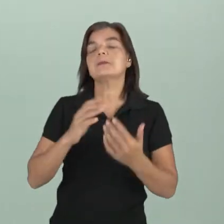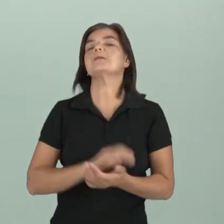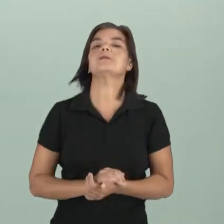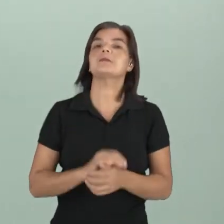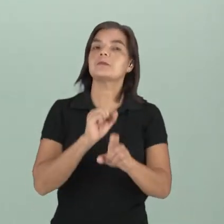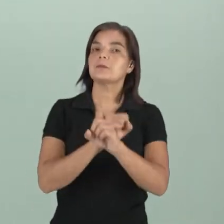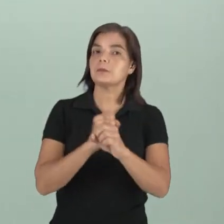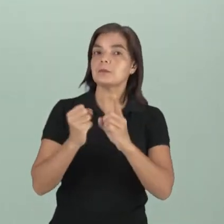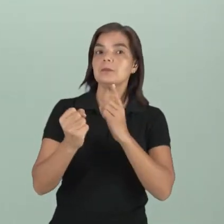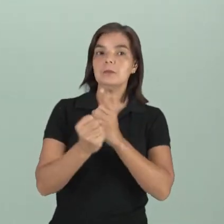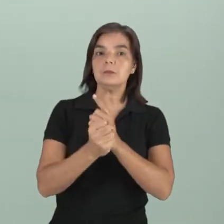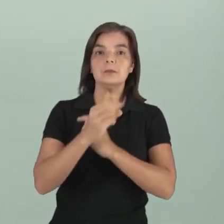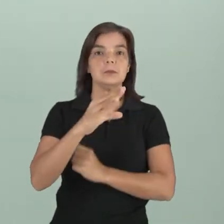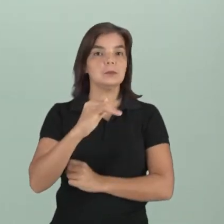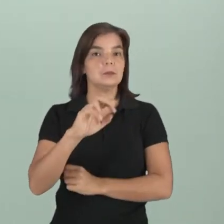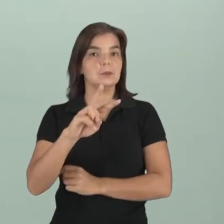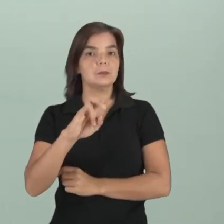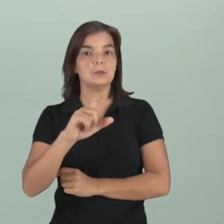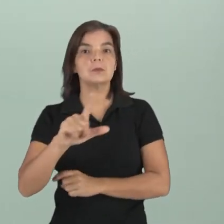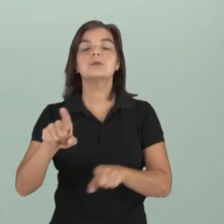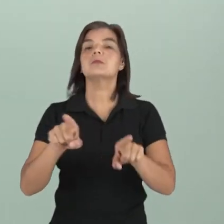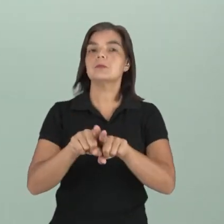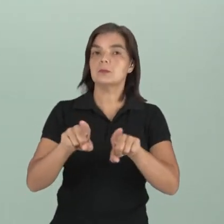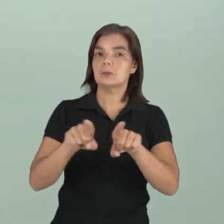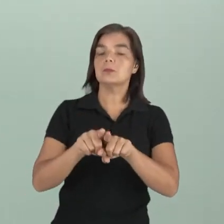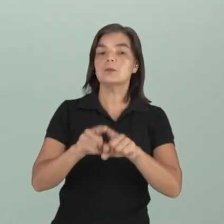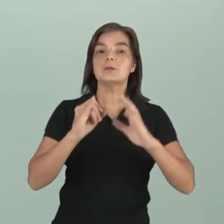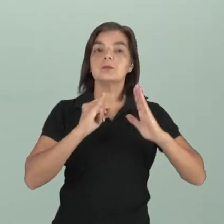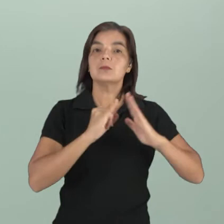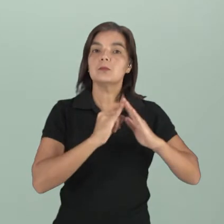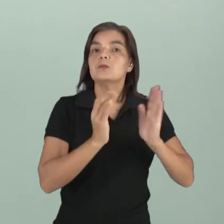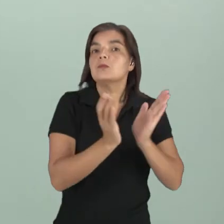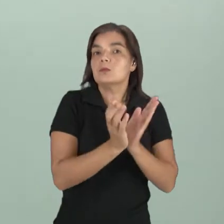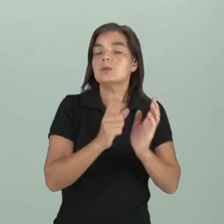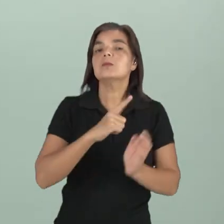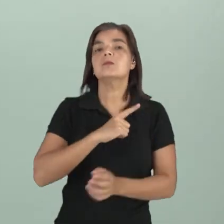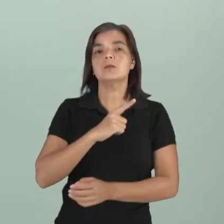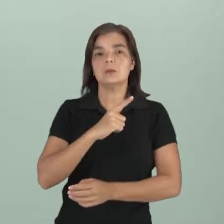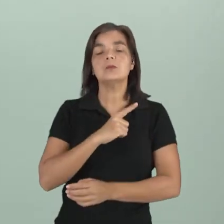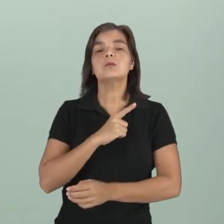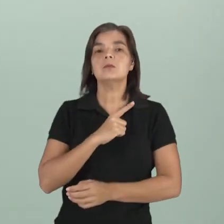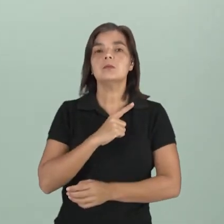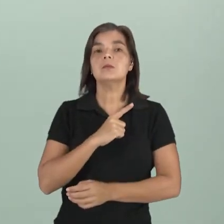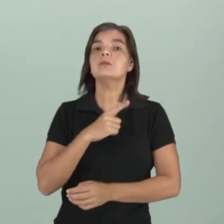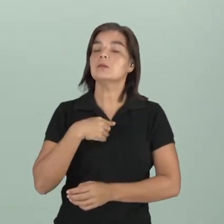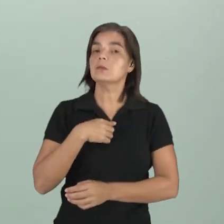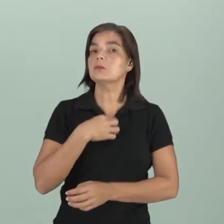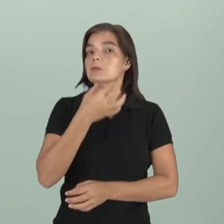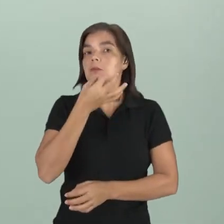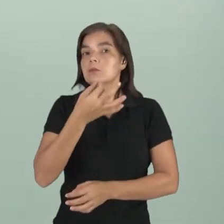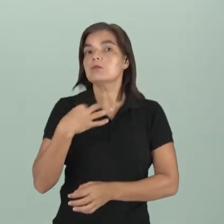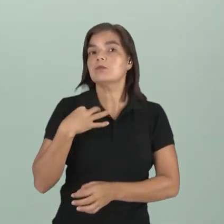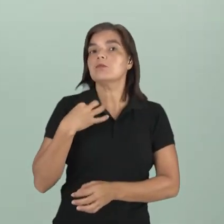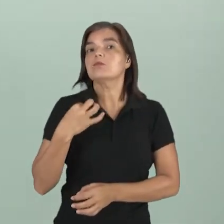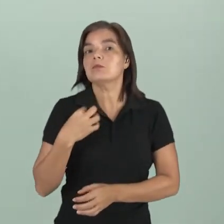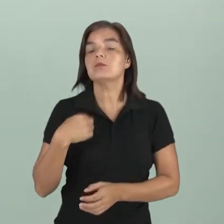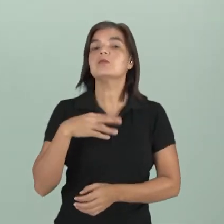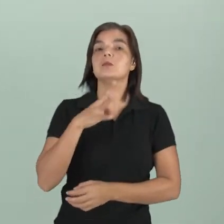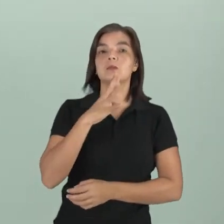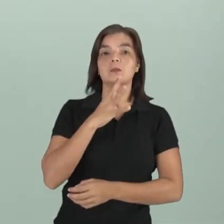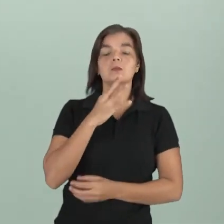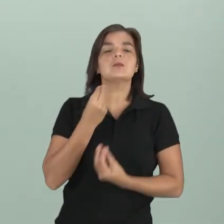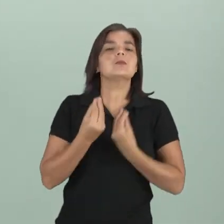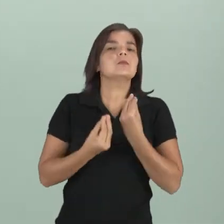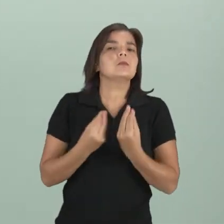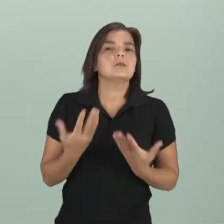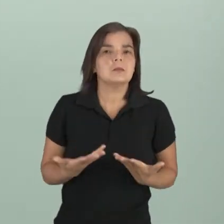a sociedade civil, através das suas instituições, elas possuem uma atuação autônoma. Elas vão ser reconhecidas